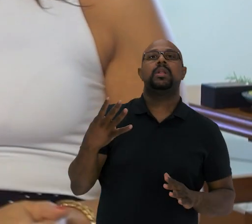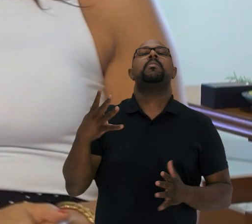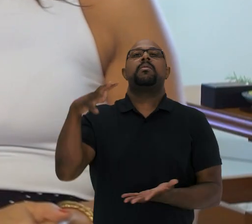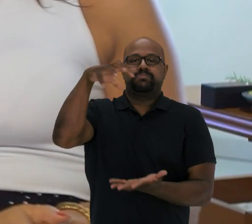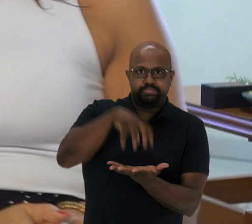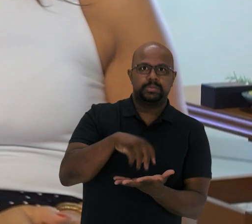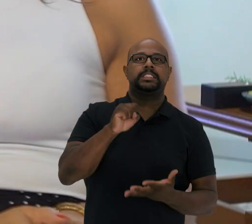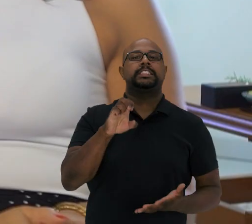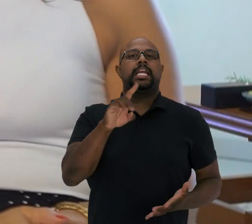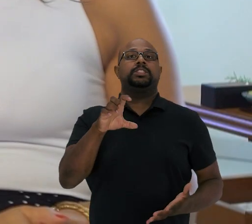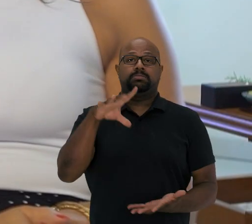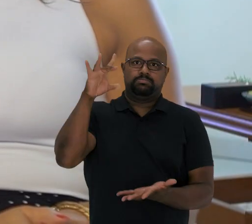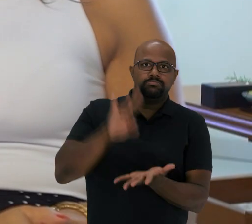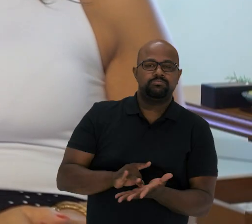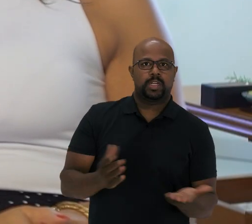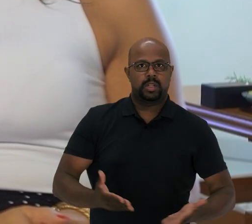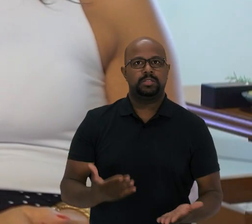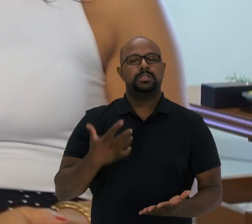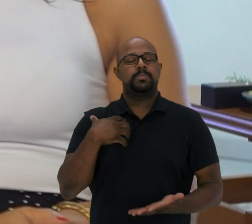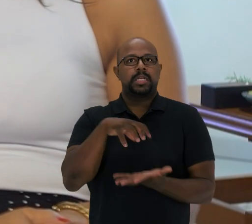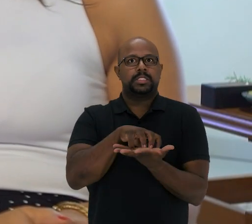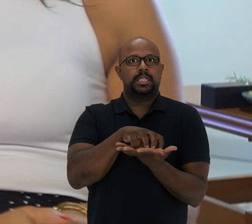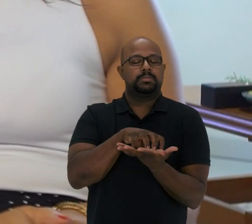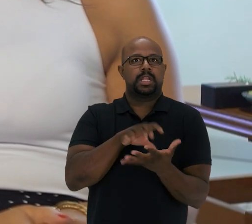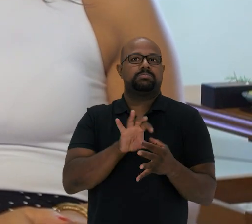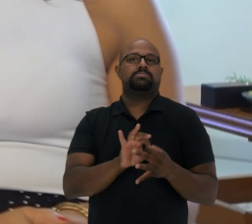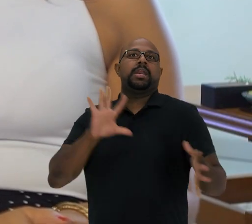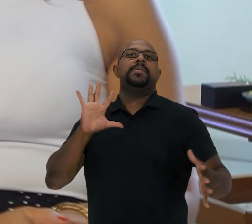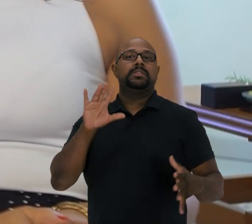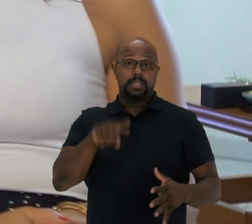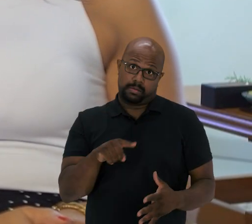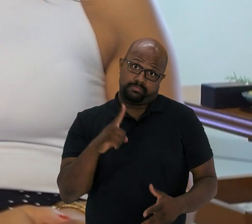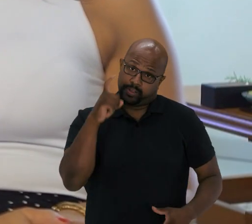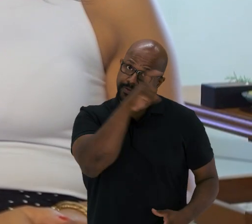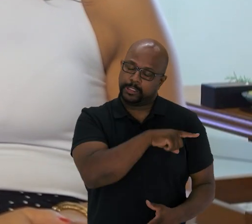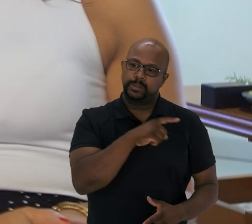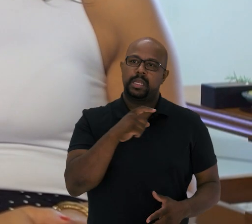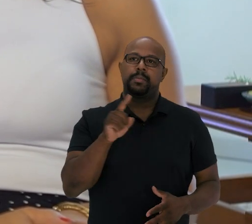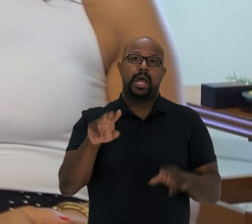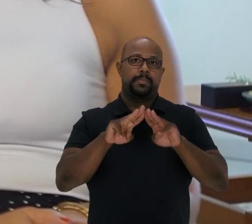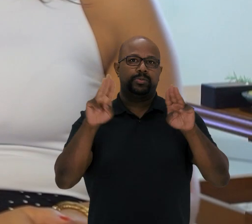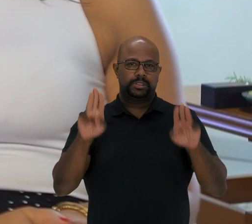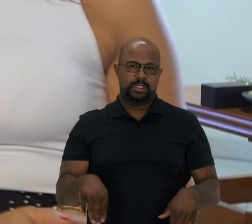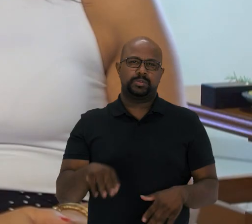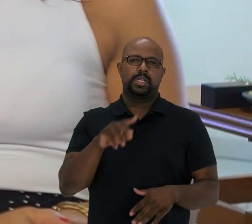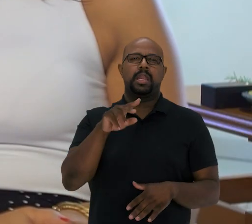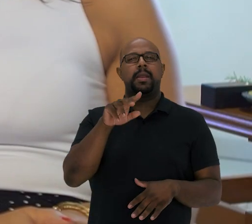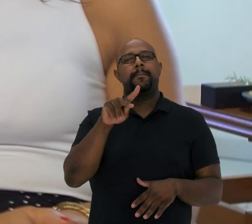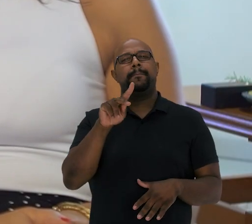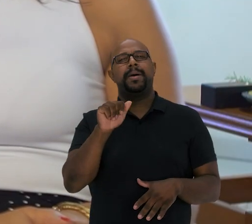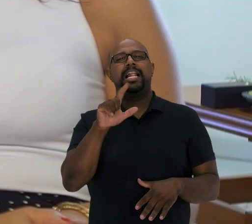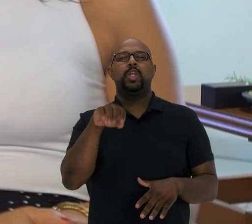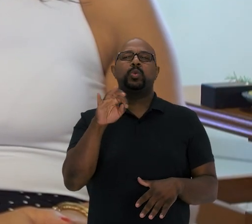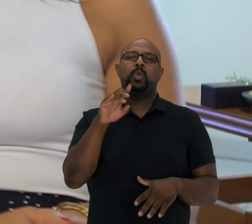para a sede atual dele e ganhou, então, uma sede independente, né? O que é bem raro para Museu de Paleontologia